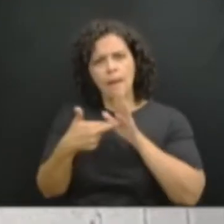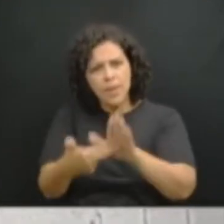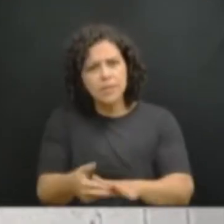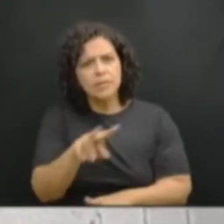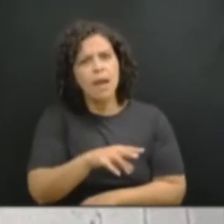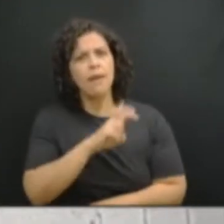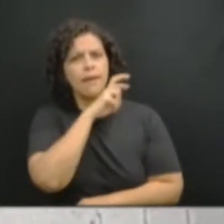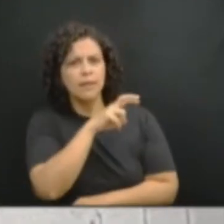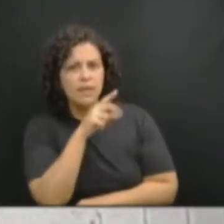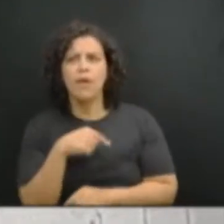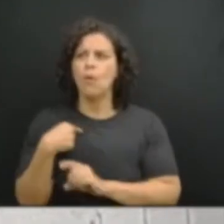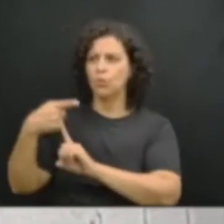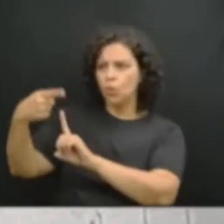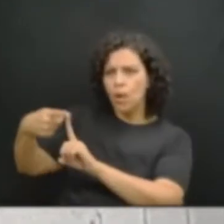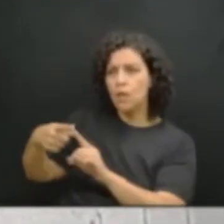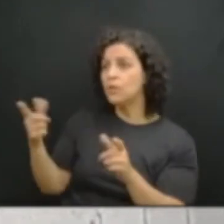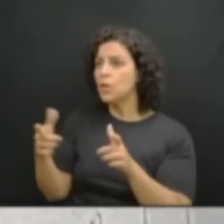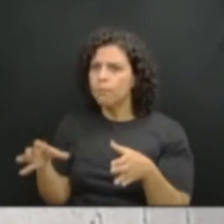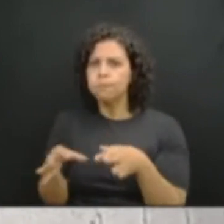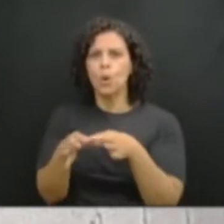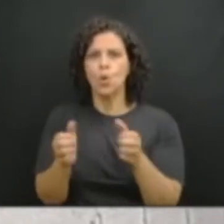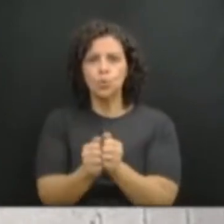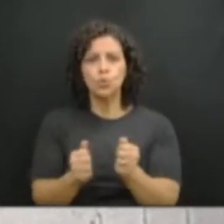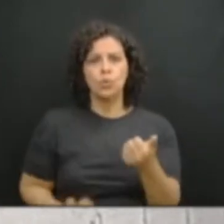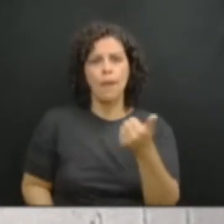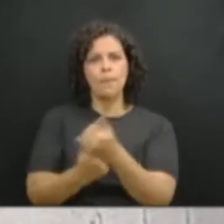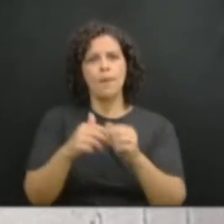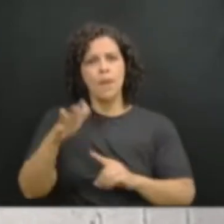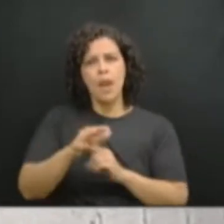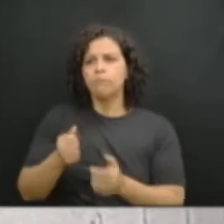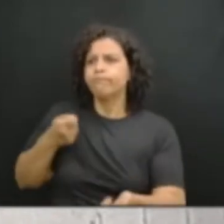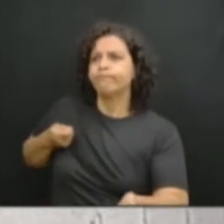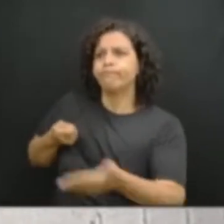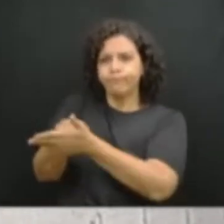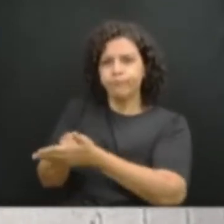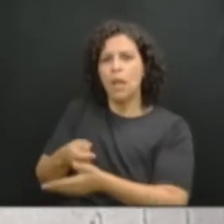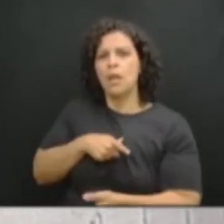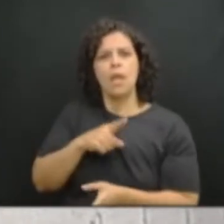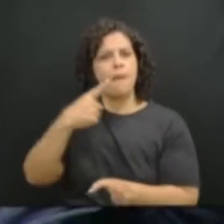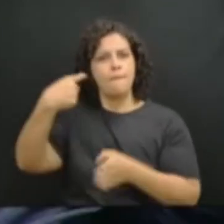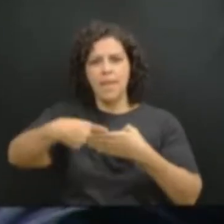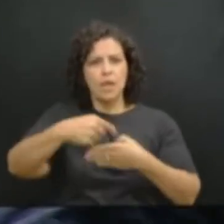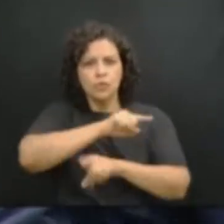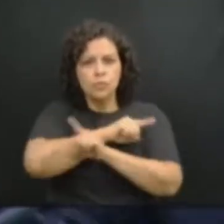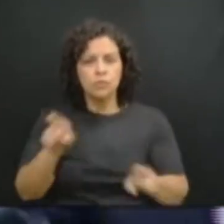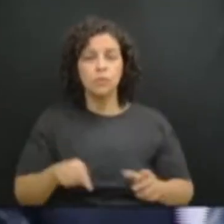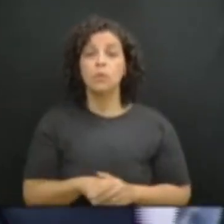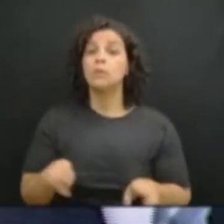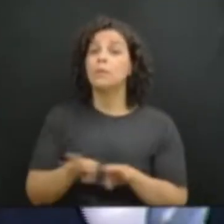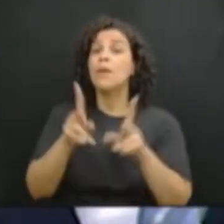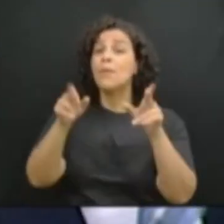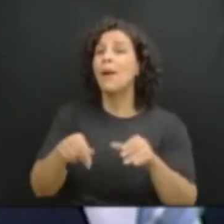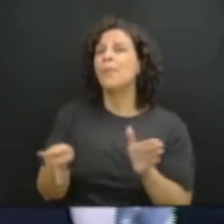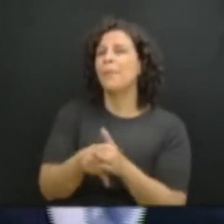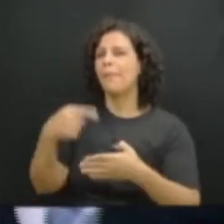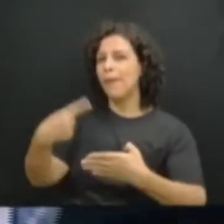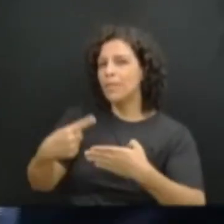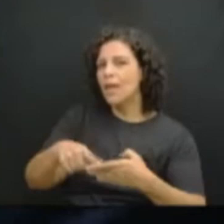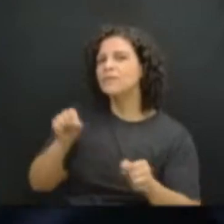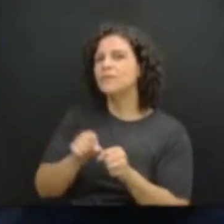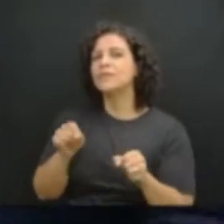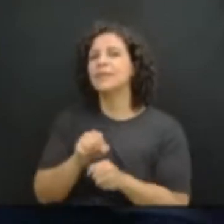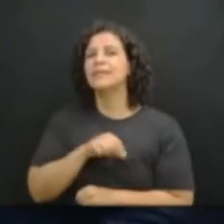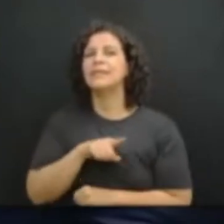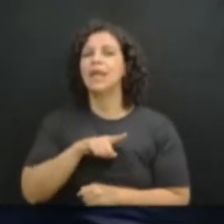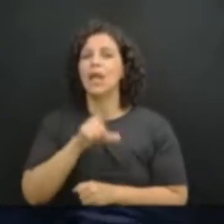daquela região, tem que se juntar nesse movimento do Paraná e exigir que essa praça seja revista. Assim como a praça que liga Mauá